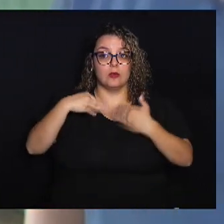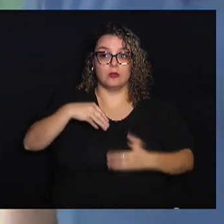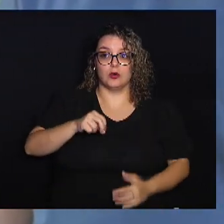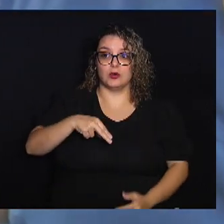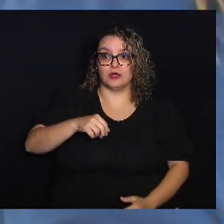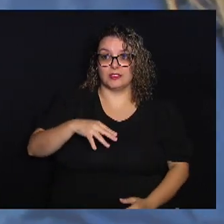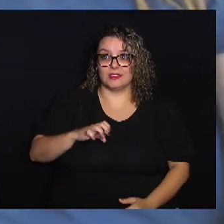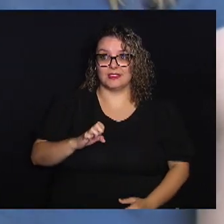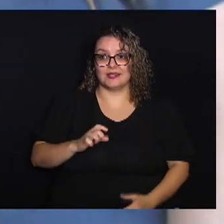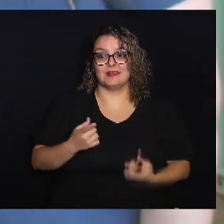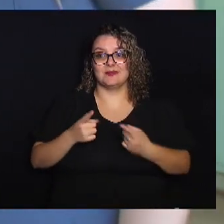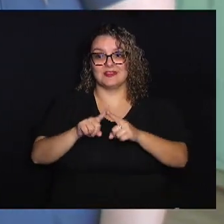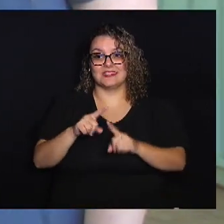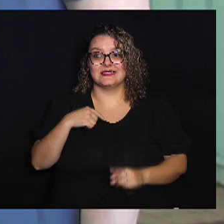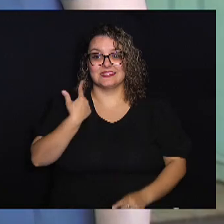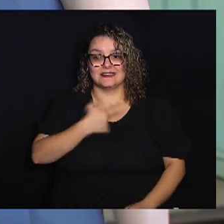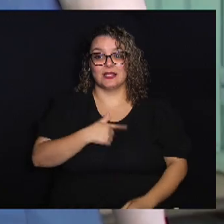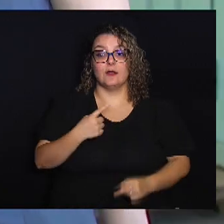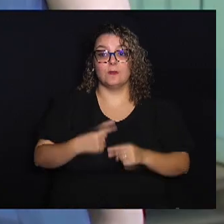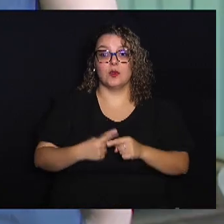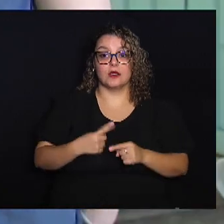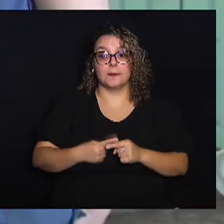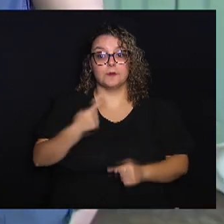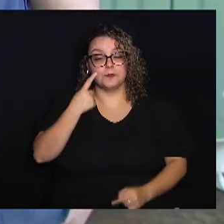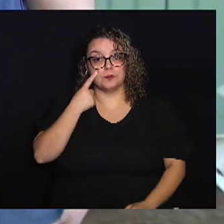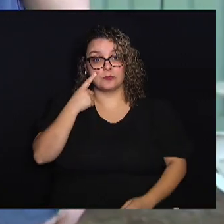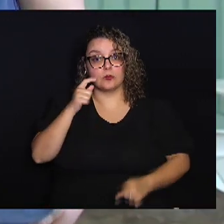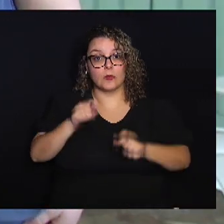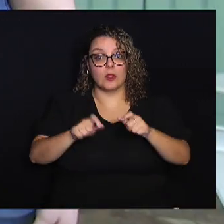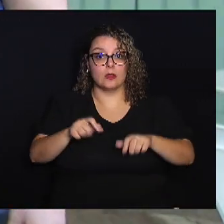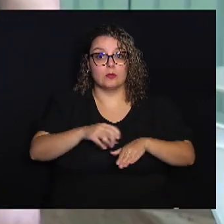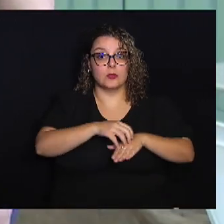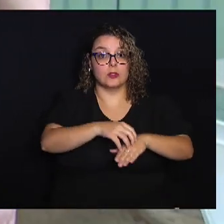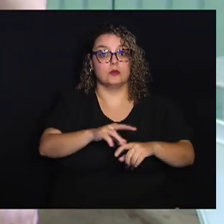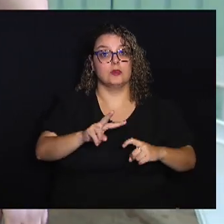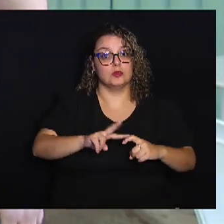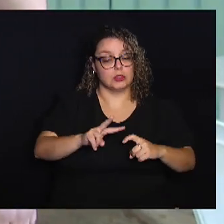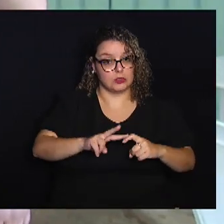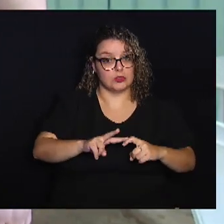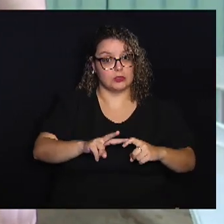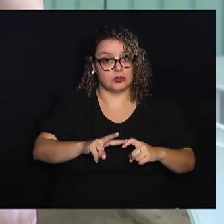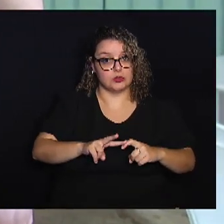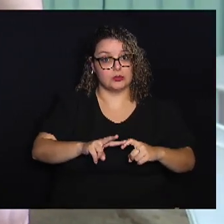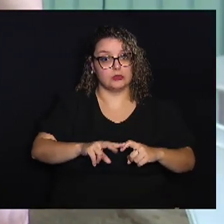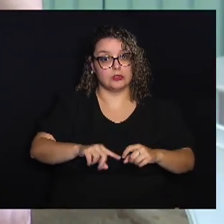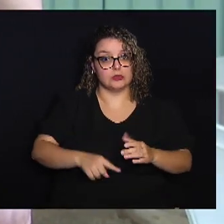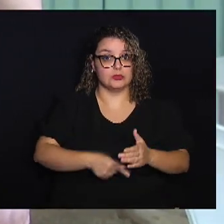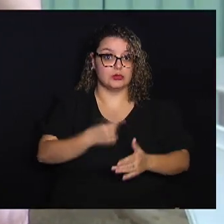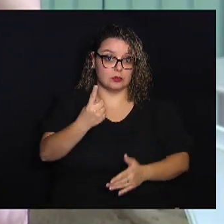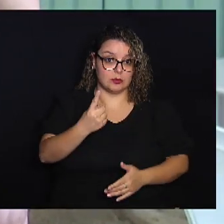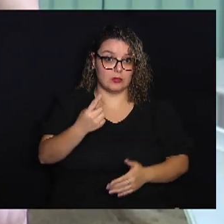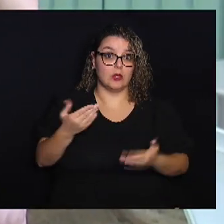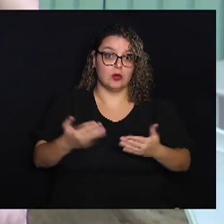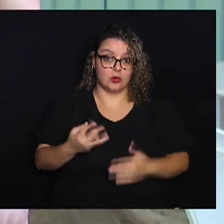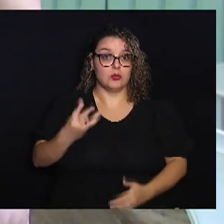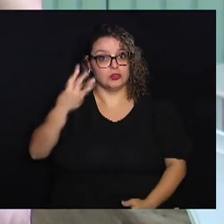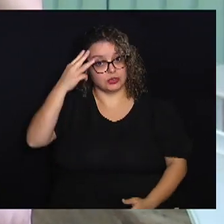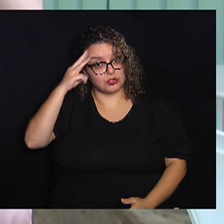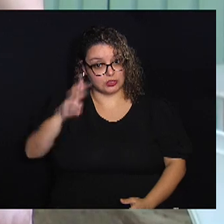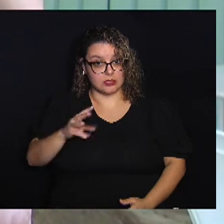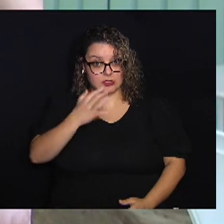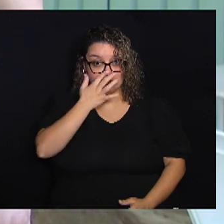sempre parceira nossa, porque, olha, o pessoal do consultório está aqui desde o dia 1º, hoje é dia 3,